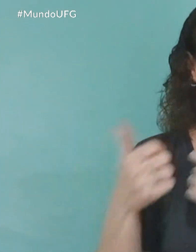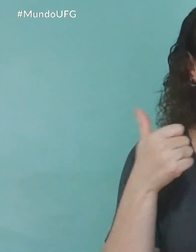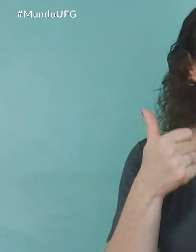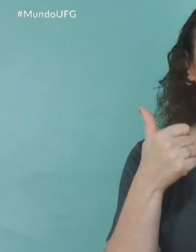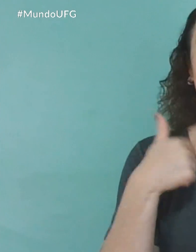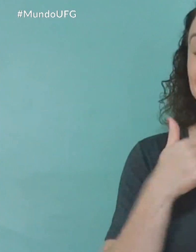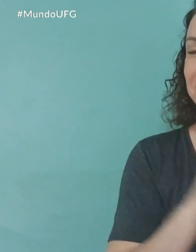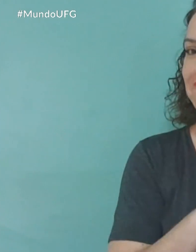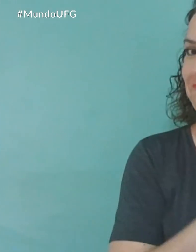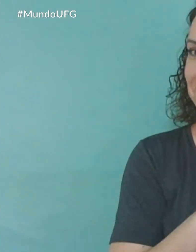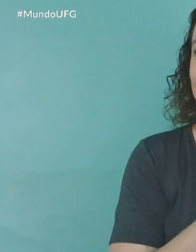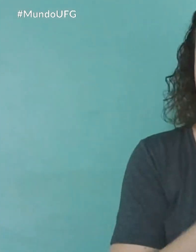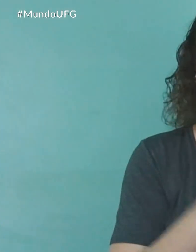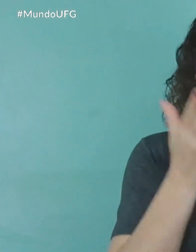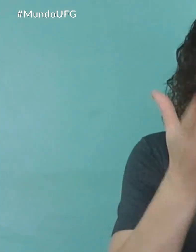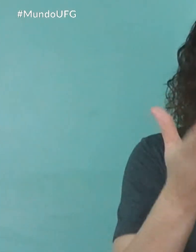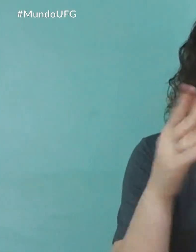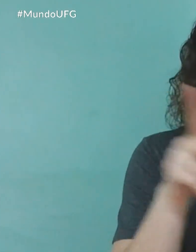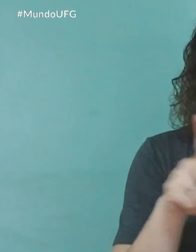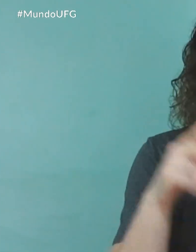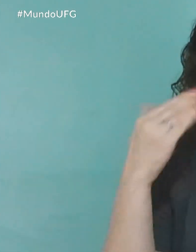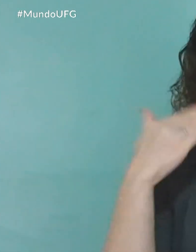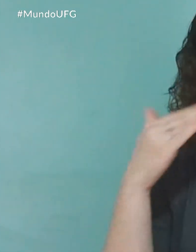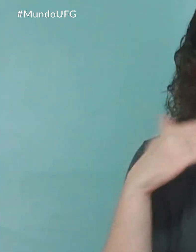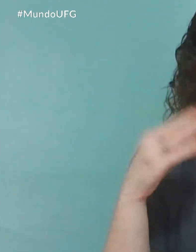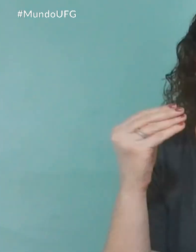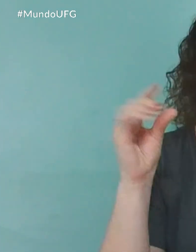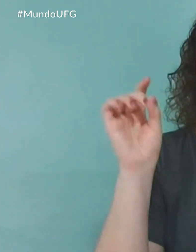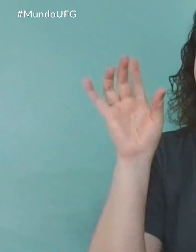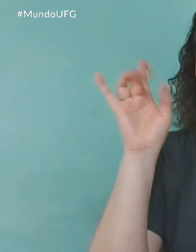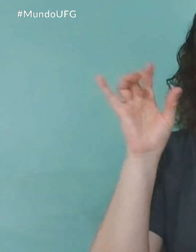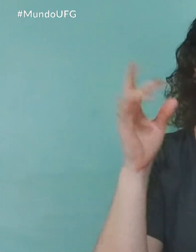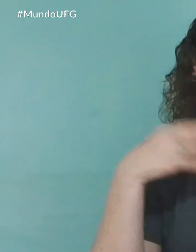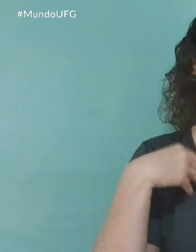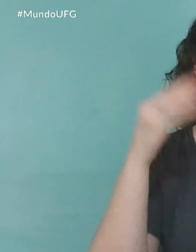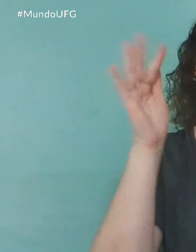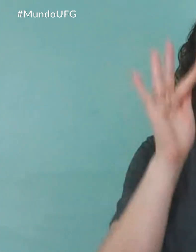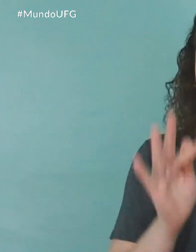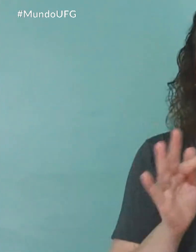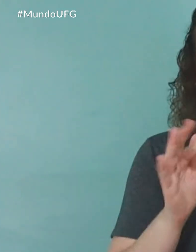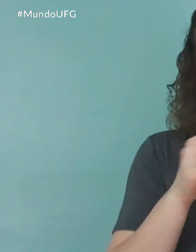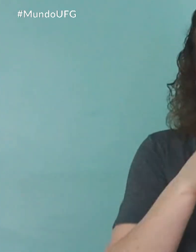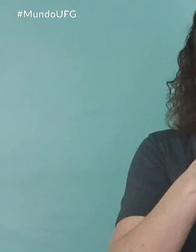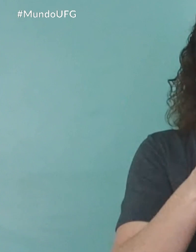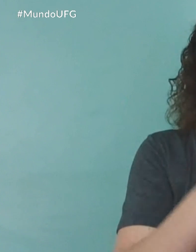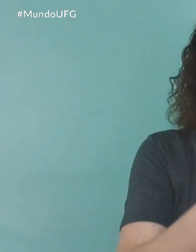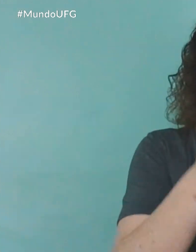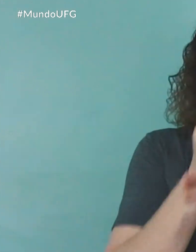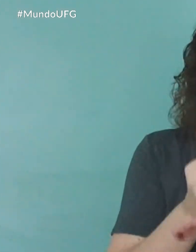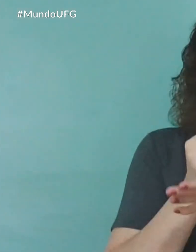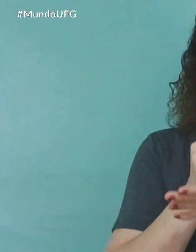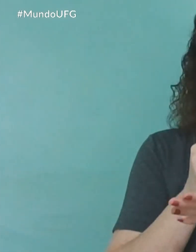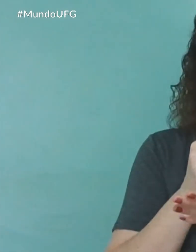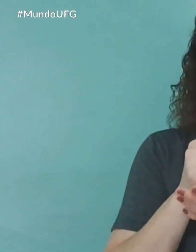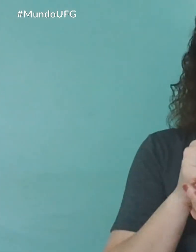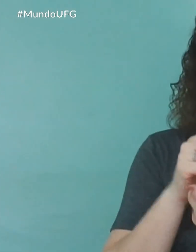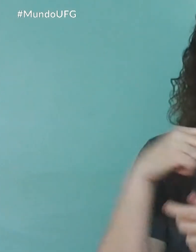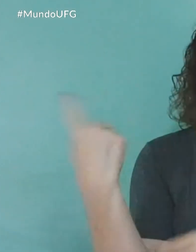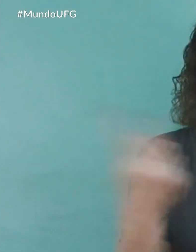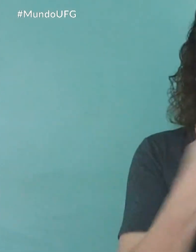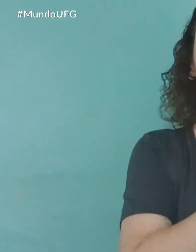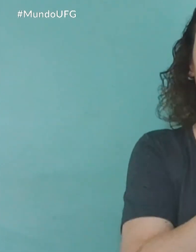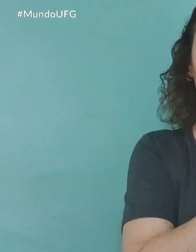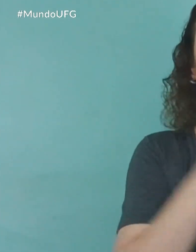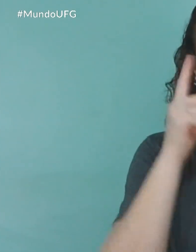sinais. Então nós temos um material bilíngue, né? E professora Sueli parabéns pelo seu trabalho, né?